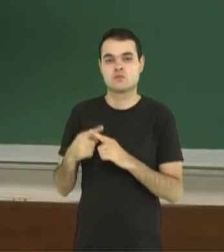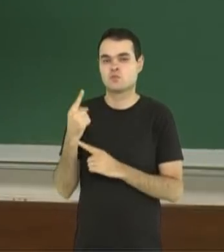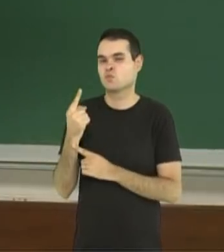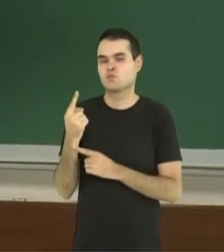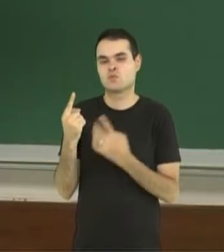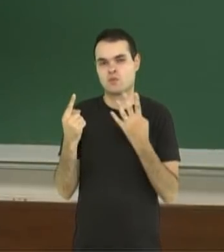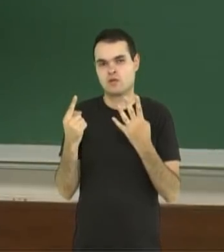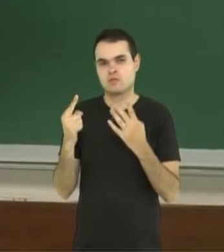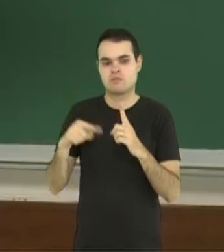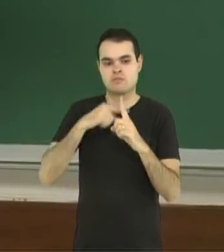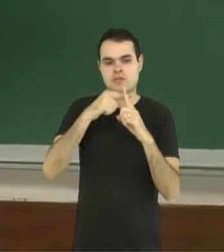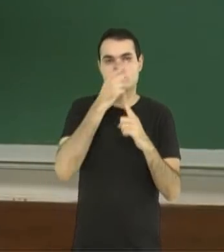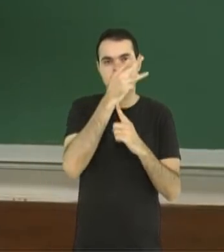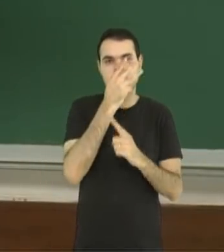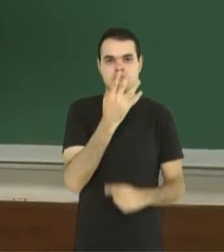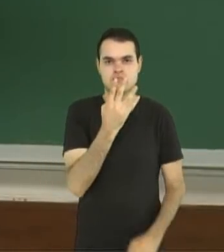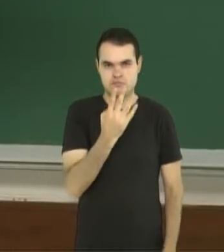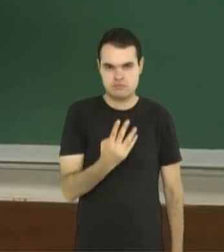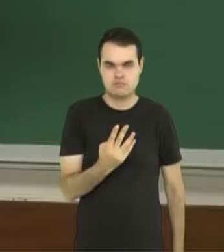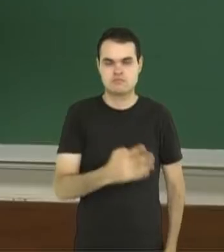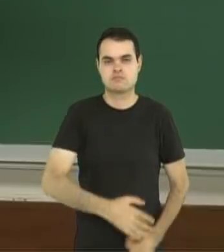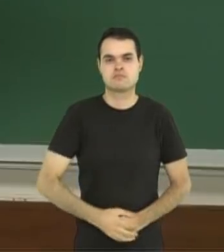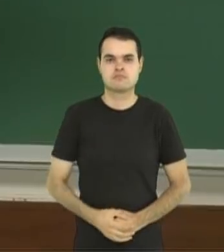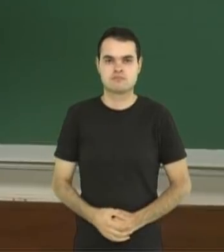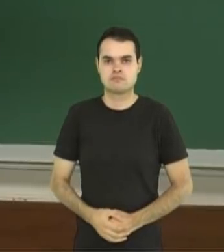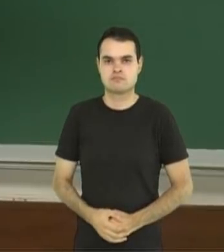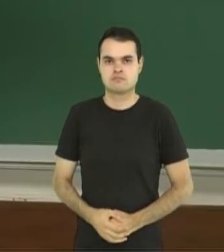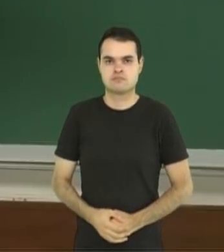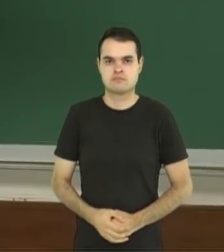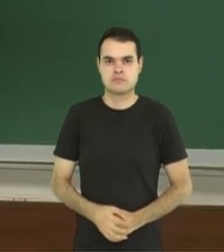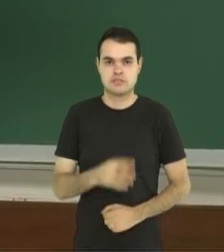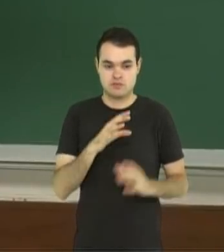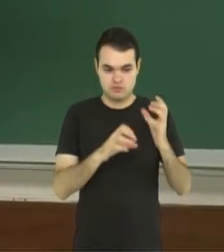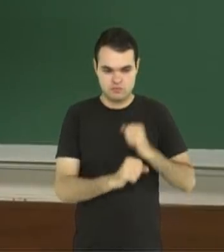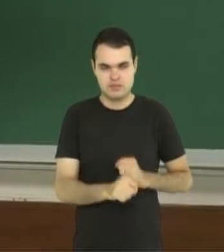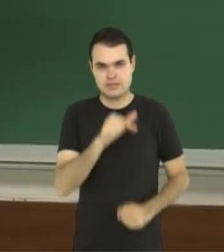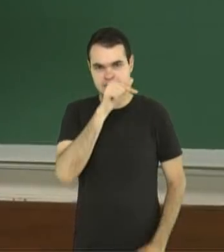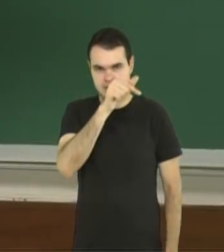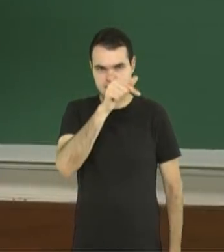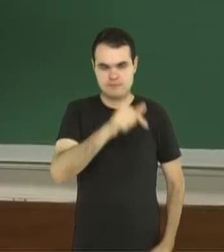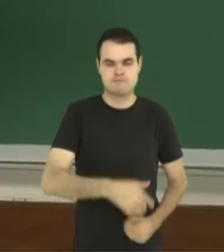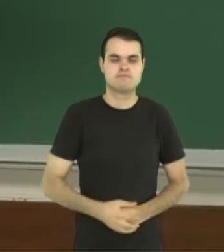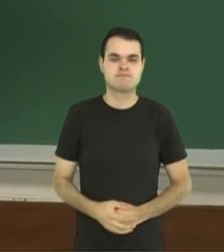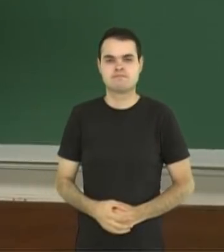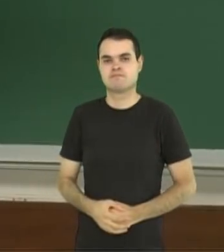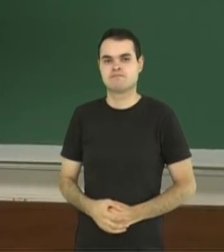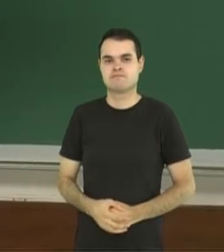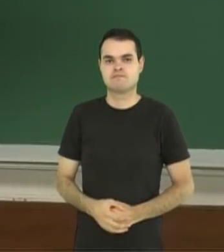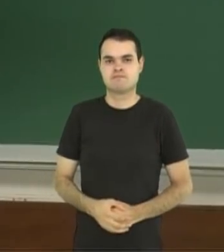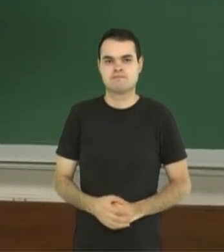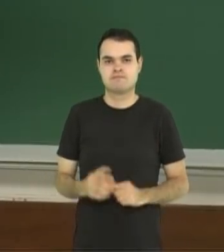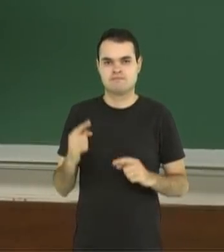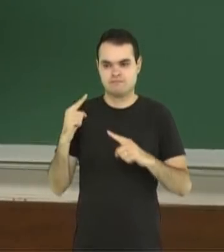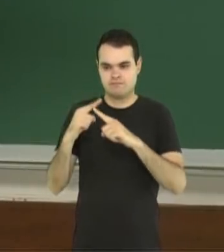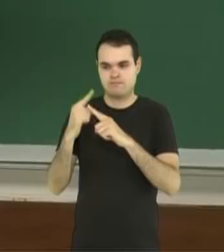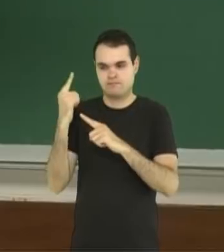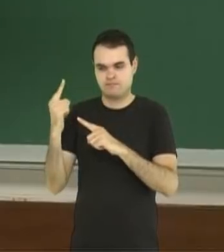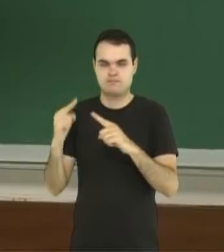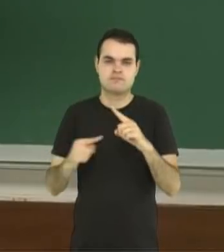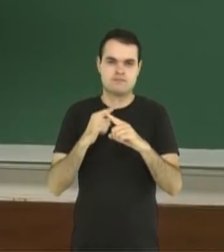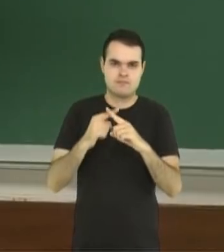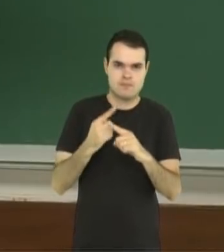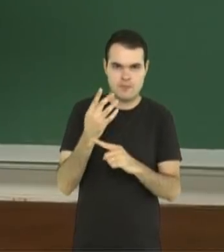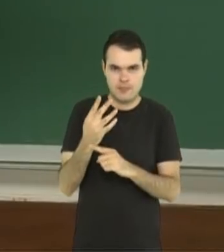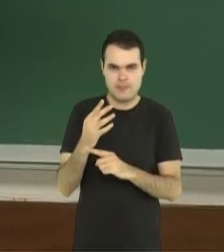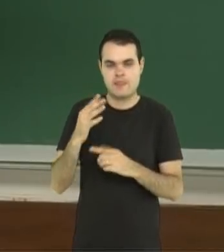1, 4 mais 3, que foi ali do 30, né? Eu tenho 7. Beleza? Então, fiz a multiplicação pelo 1, fiz a